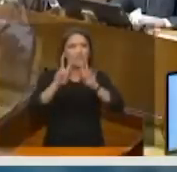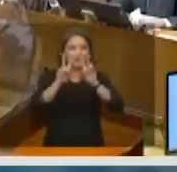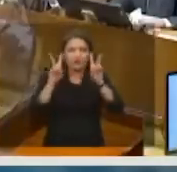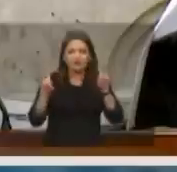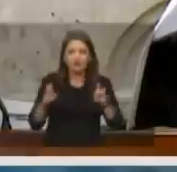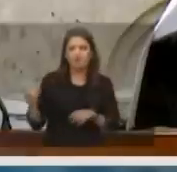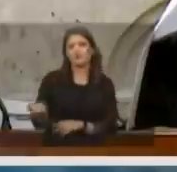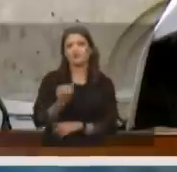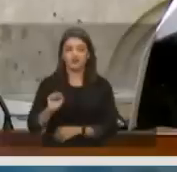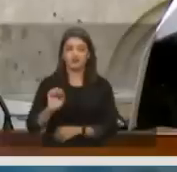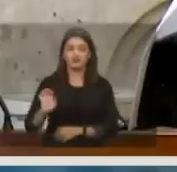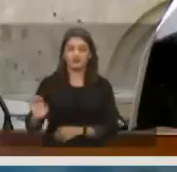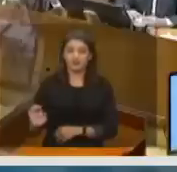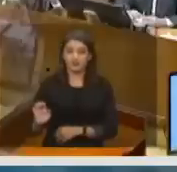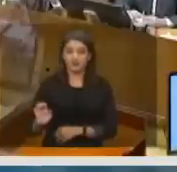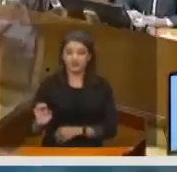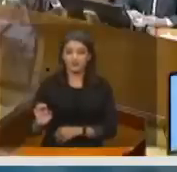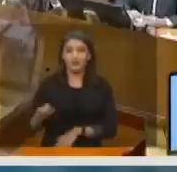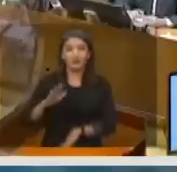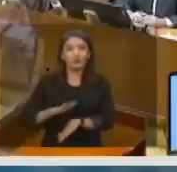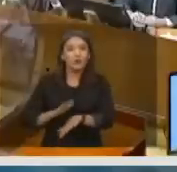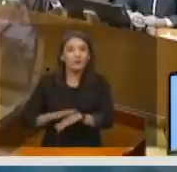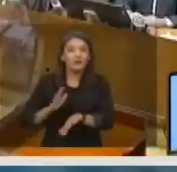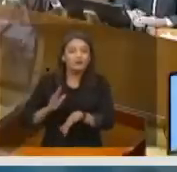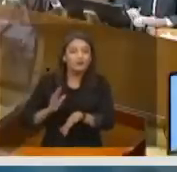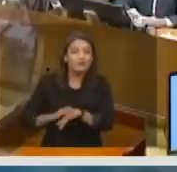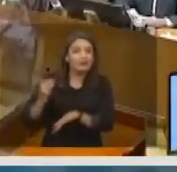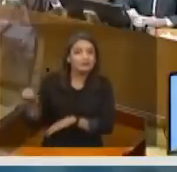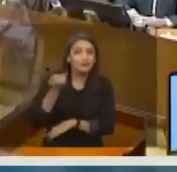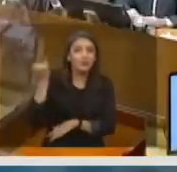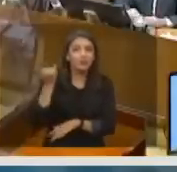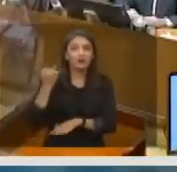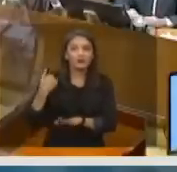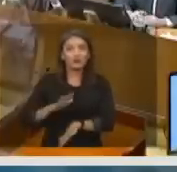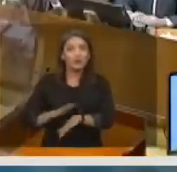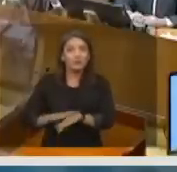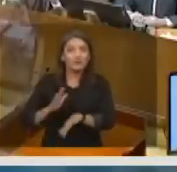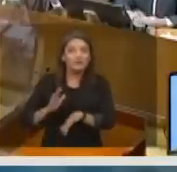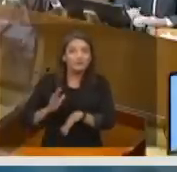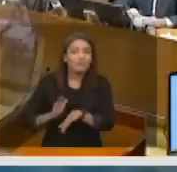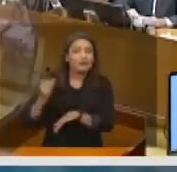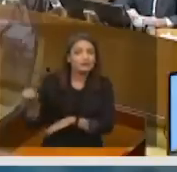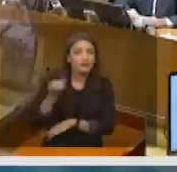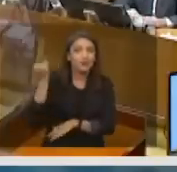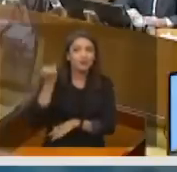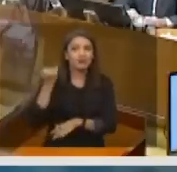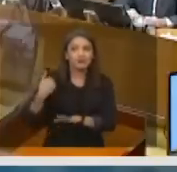administração. Então, a lei ela veio, a meu ver, de bom tamanho para corrigir